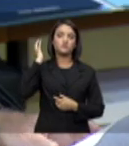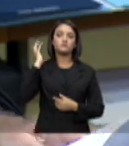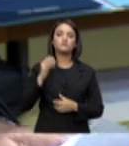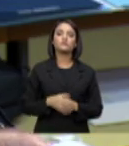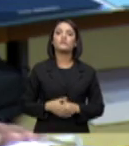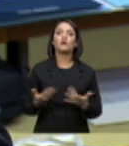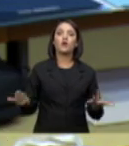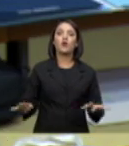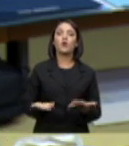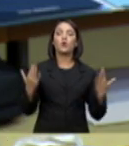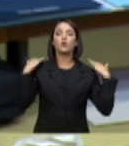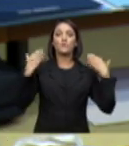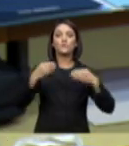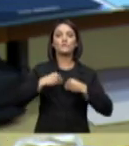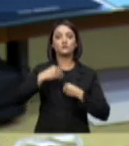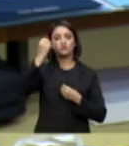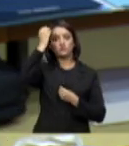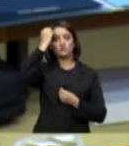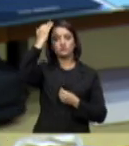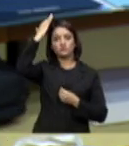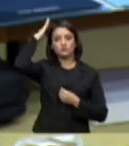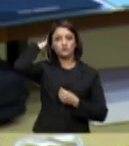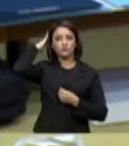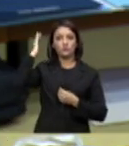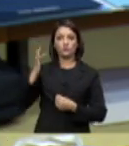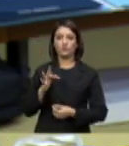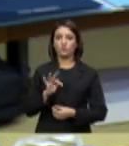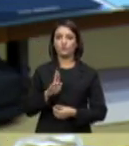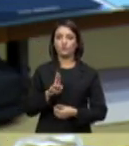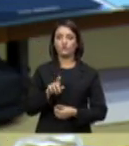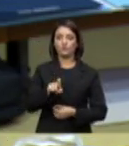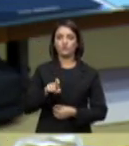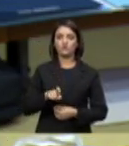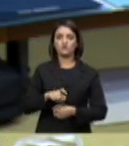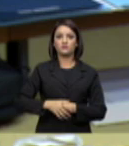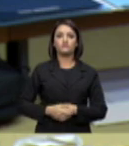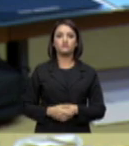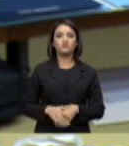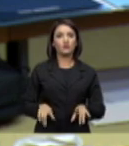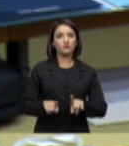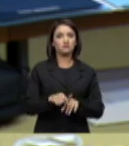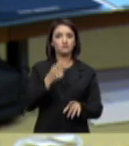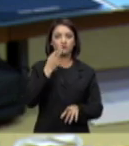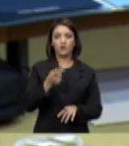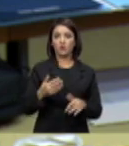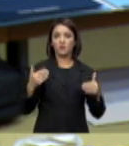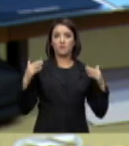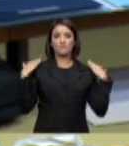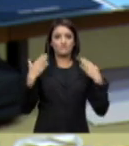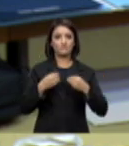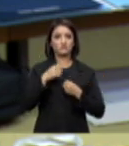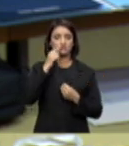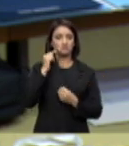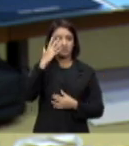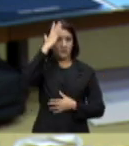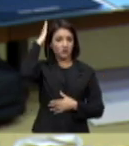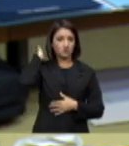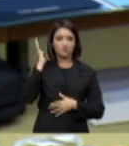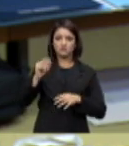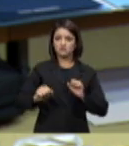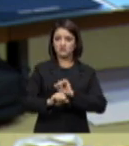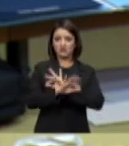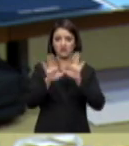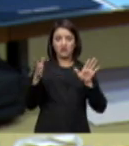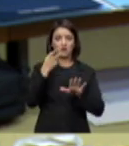senhor presidente eu também que gostaria de estar no lugar que me se falar e foi claríssimo ao indicar a